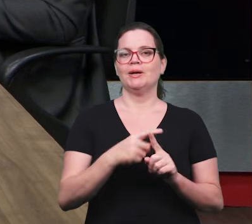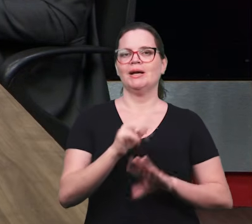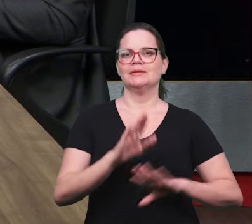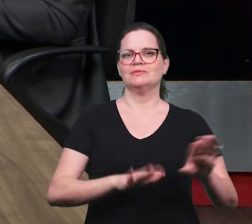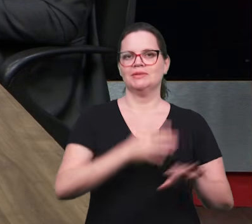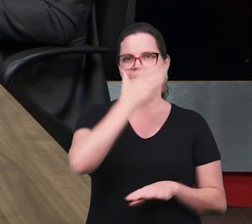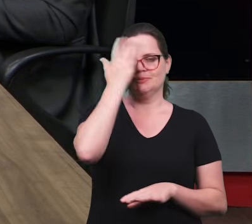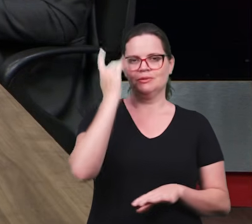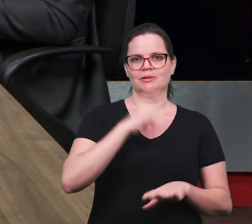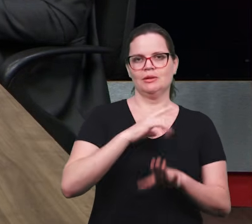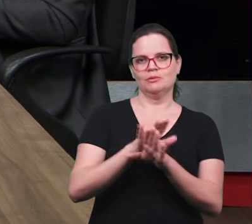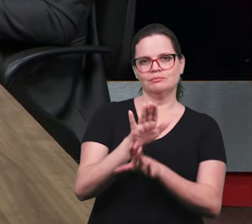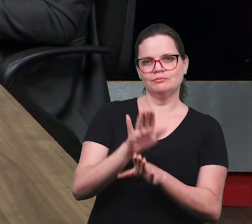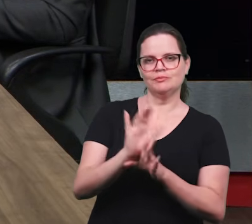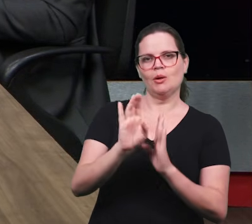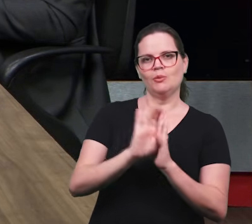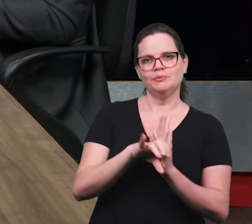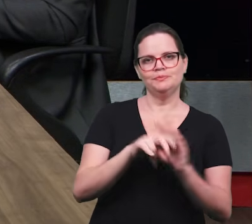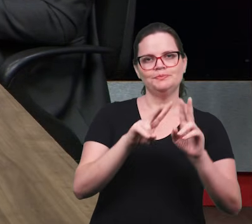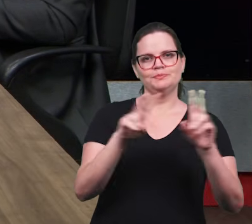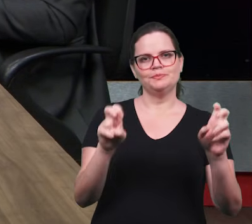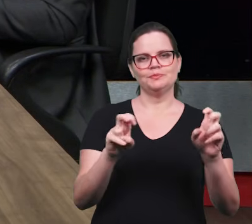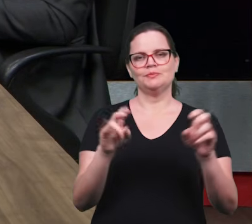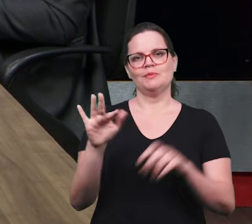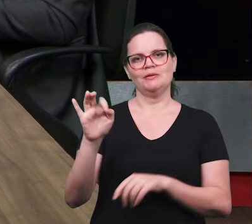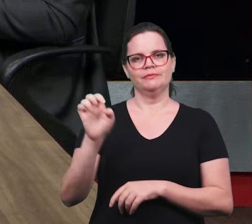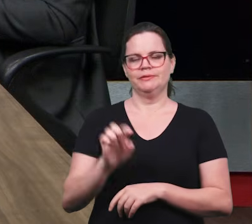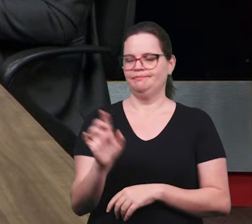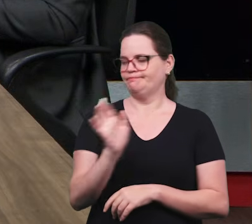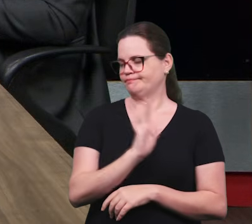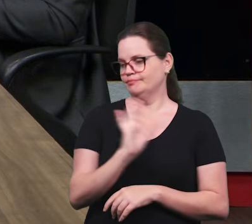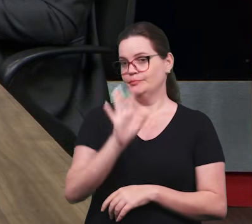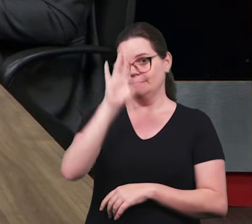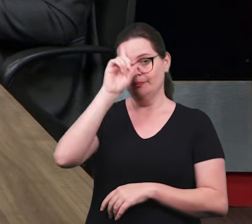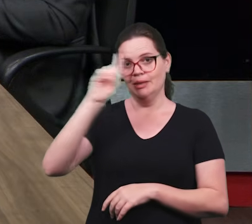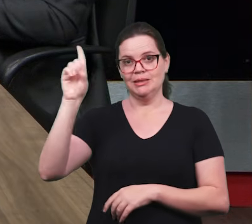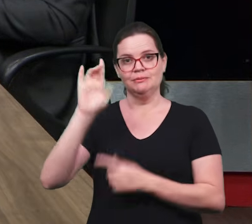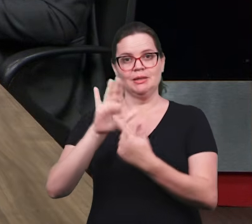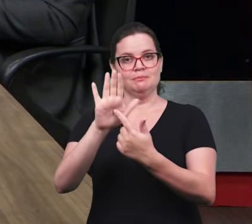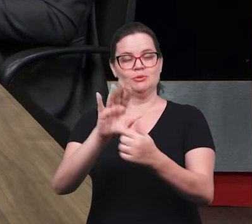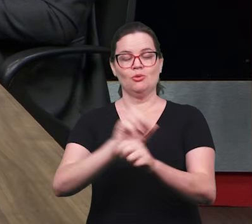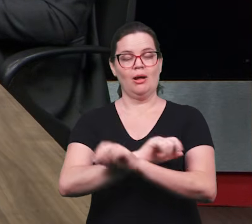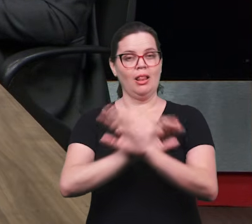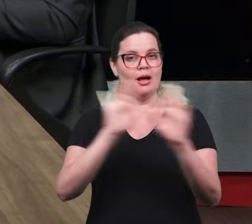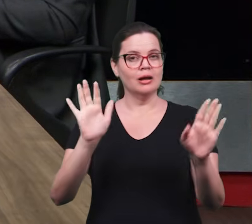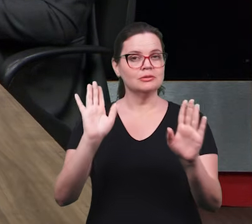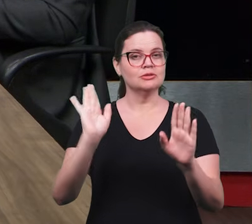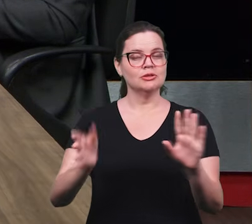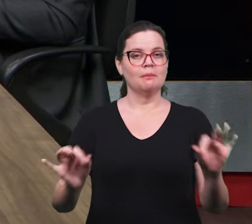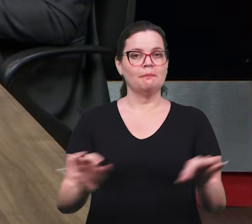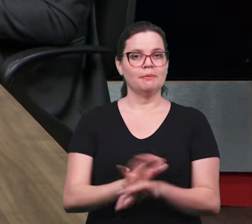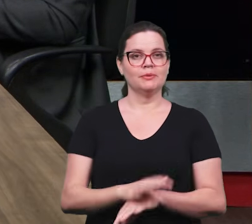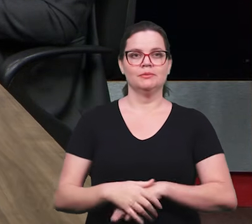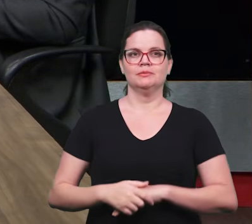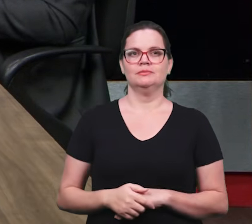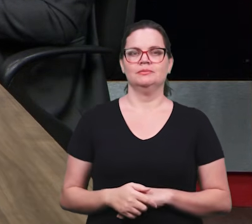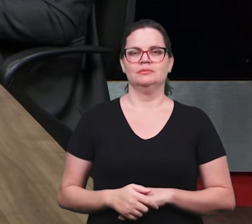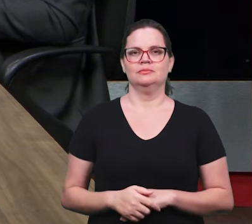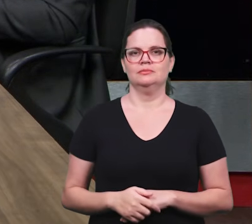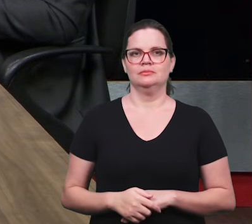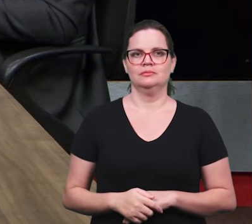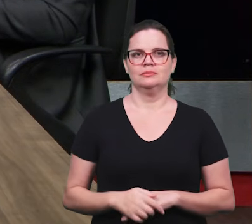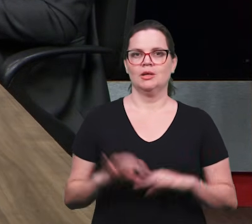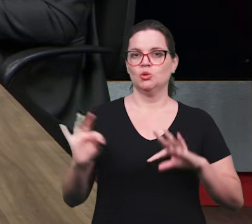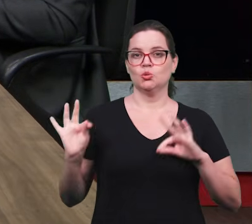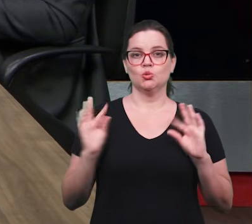traz um conceito, quer conceituar a fé. Deus ele foi muito sábio nisso, porque ele colocou